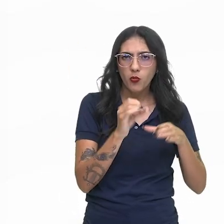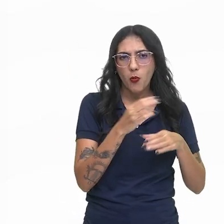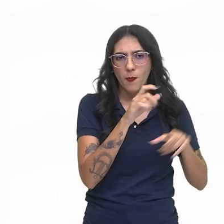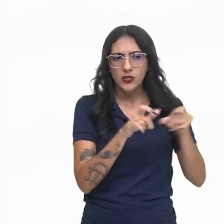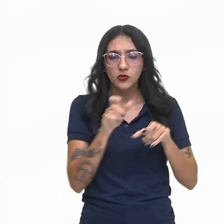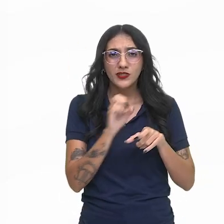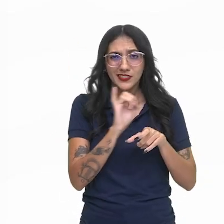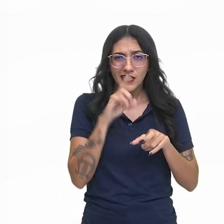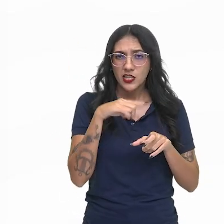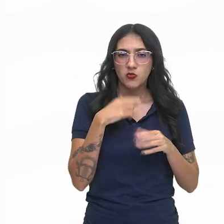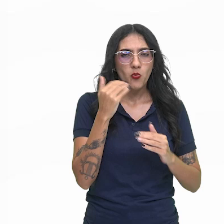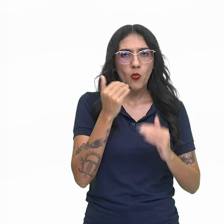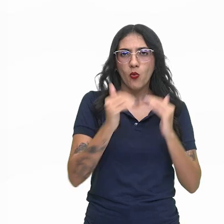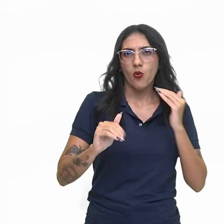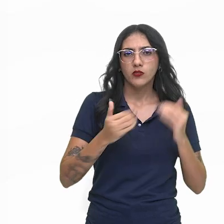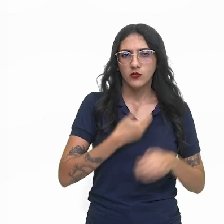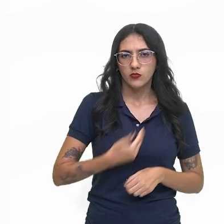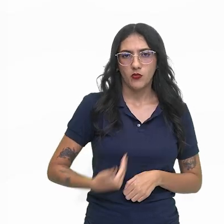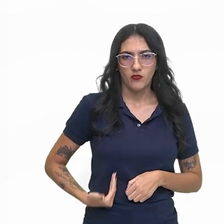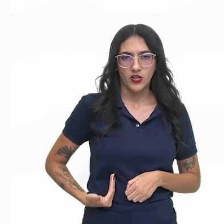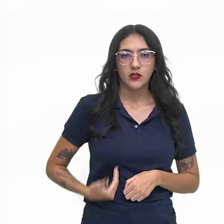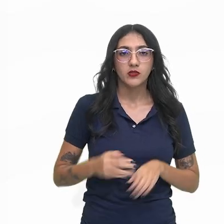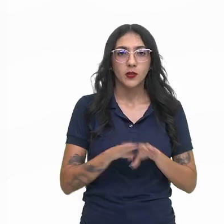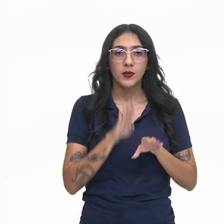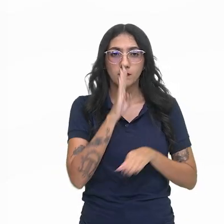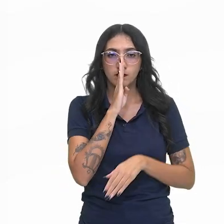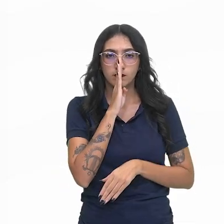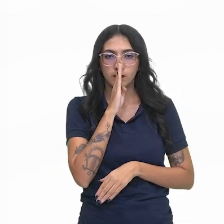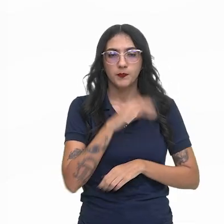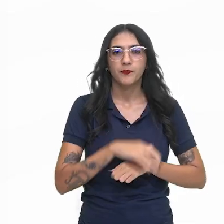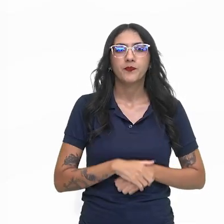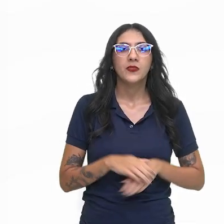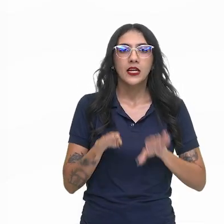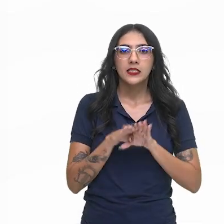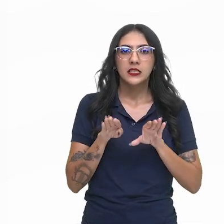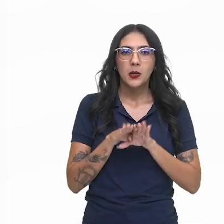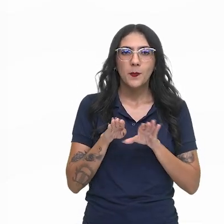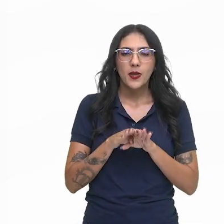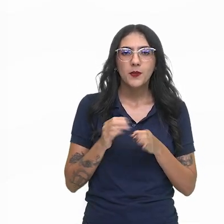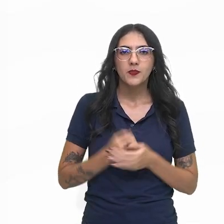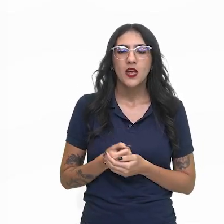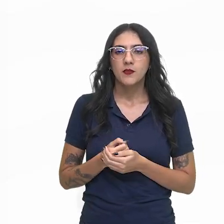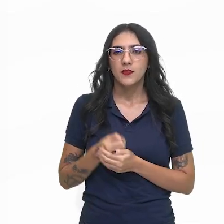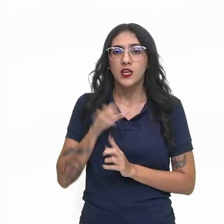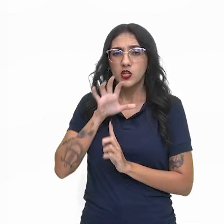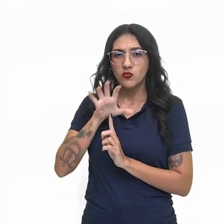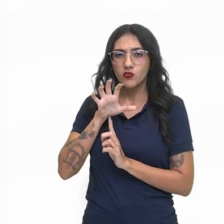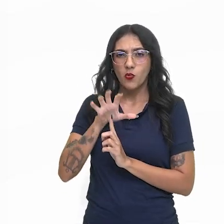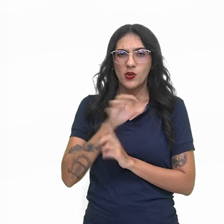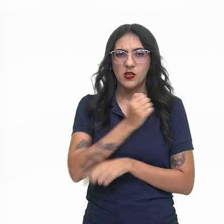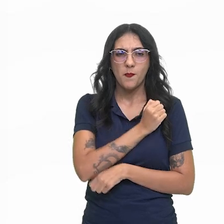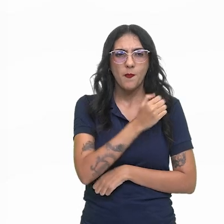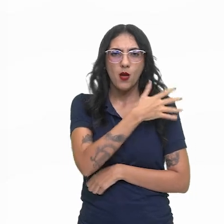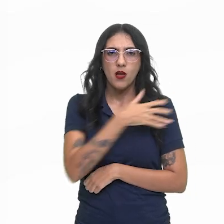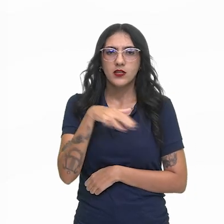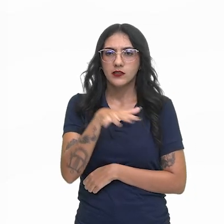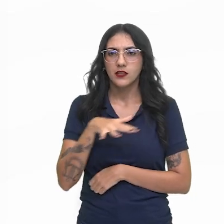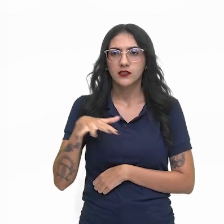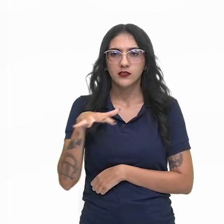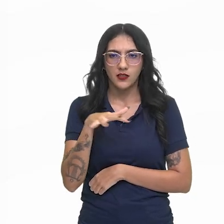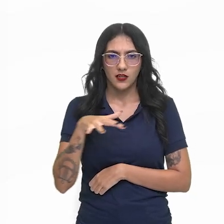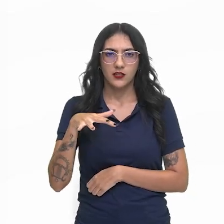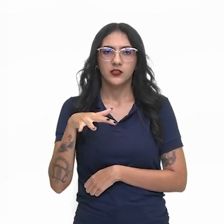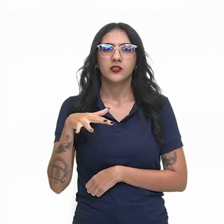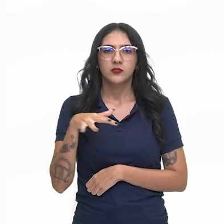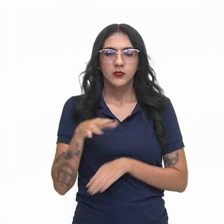considerada opositora do governo, intervenção federal nos estados e municípios, né, caso necessário, havendo a troca até do